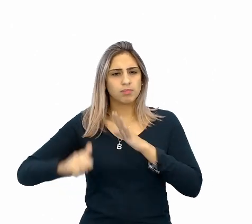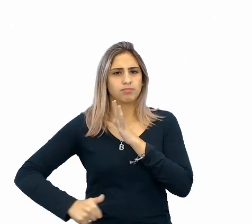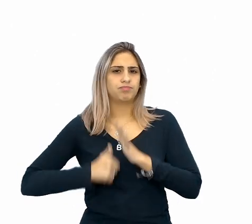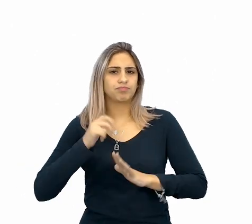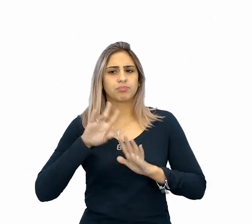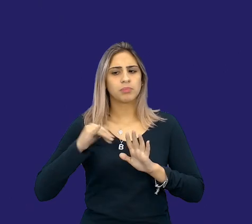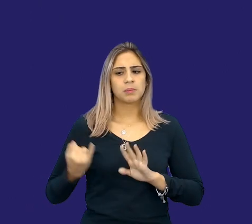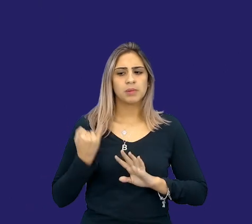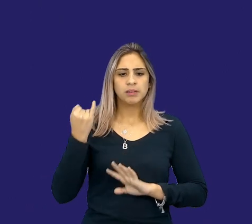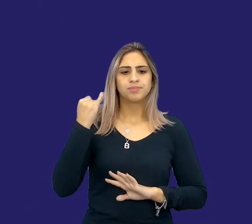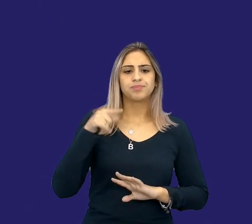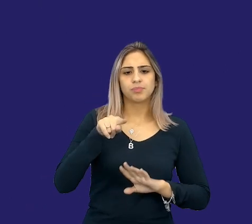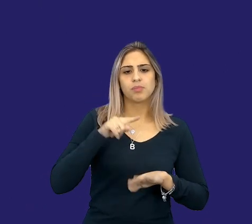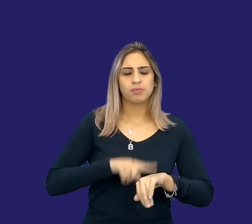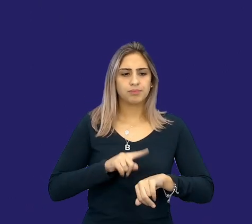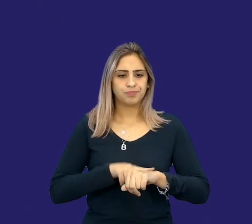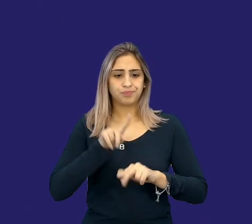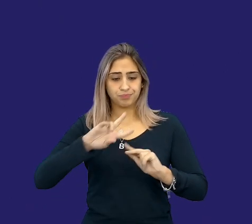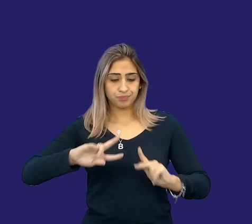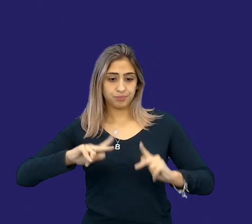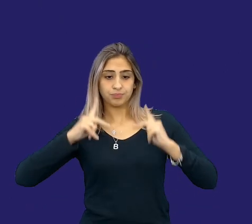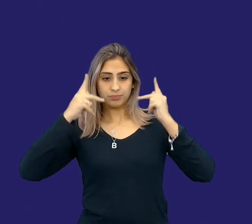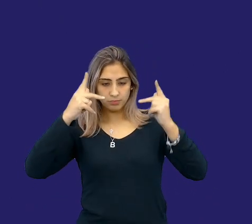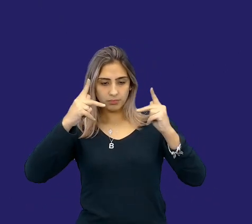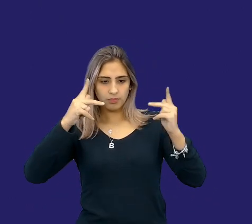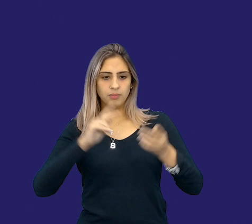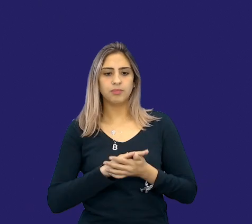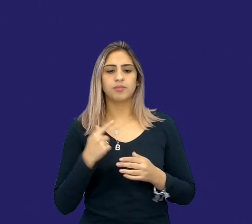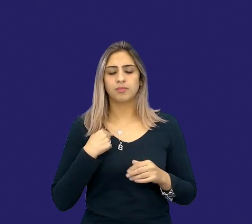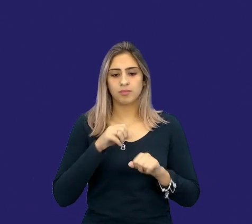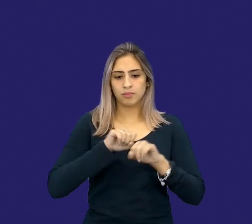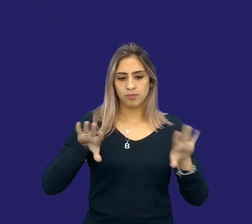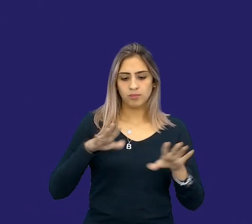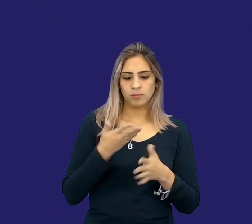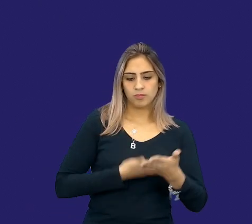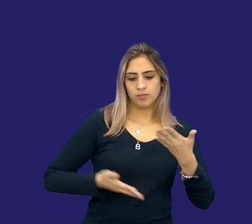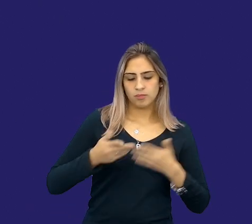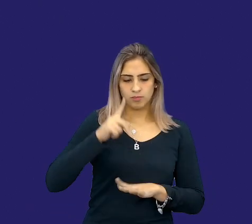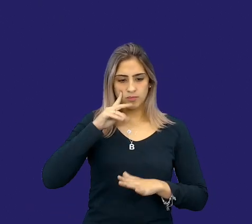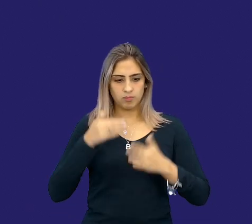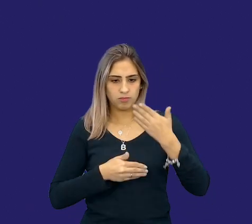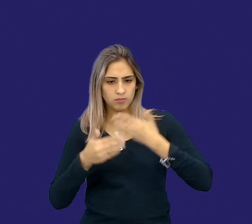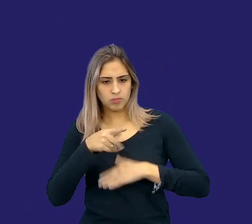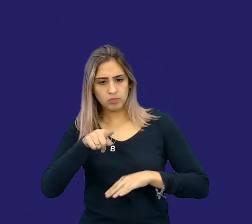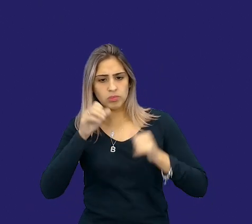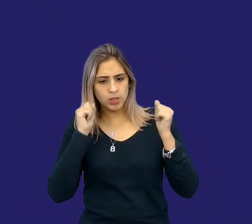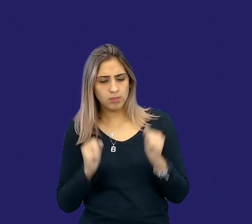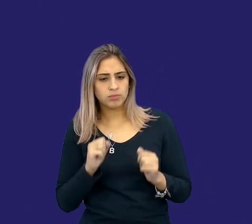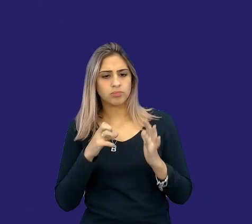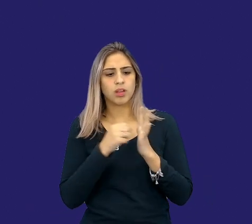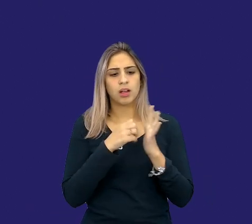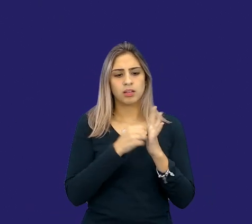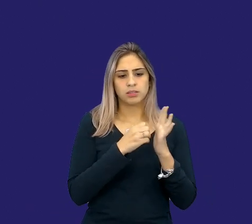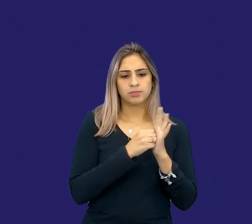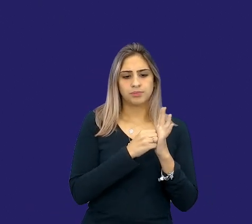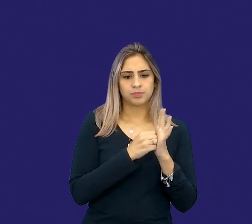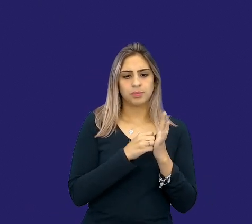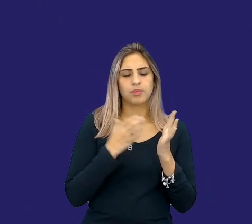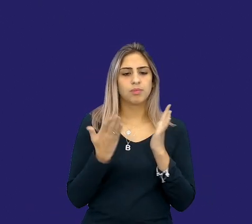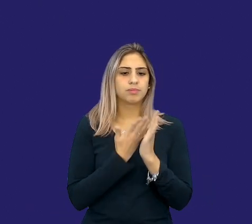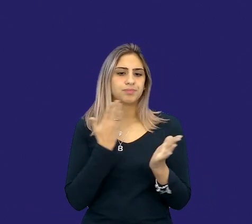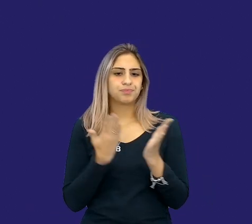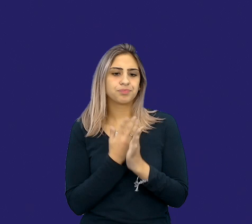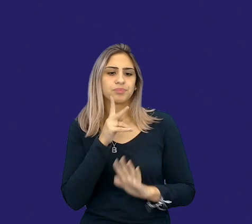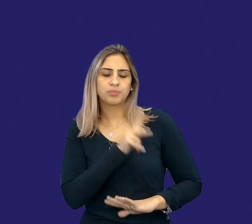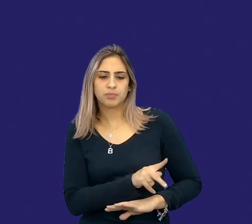importantes. E aqui neste link que eu compartilho na tela, vocês podem acessar o caderno